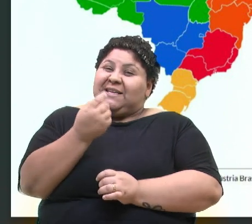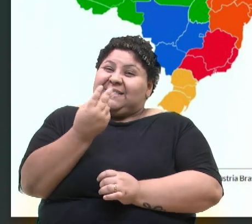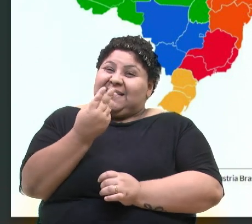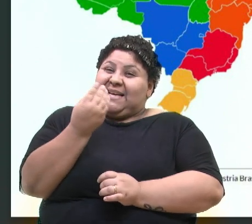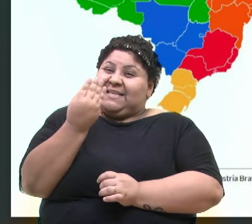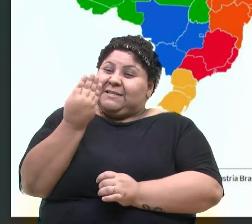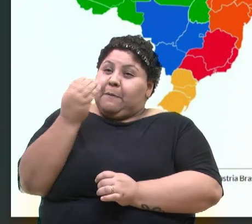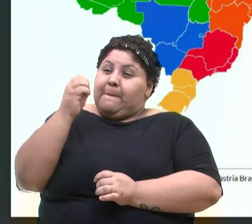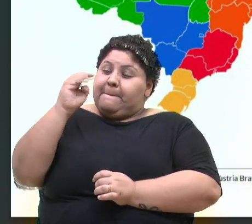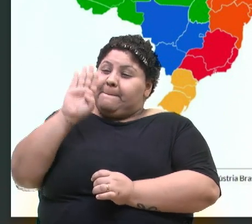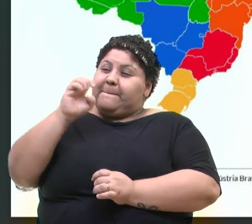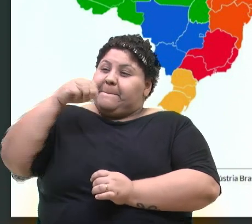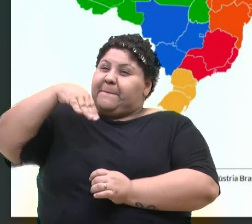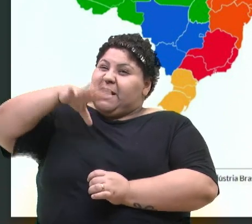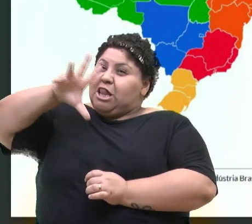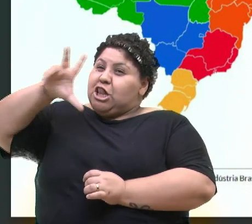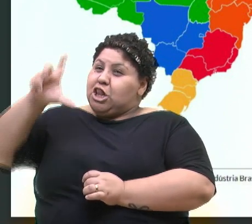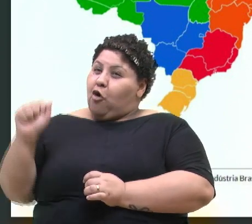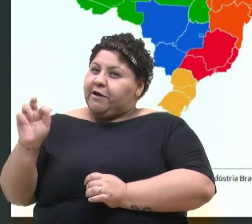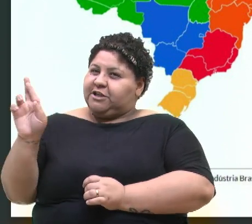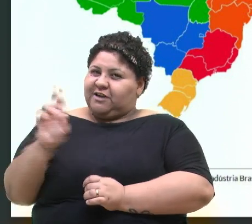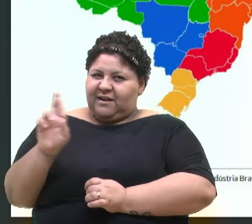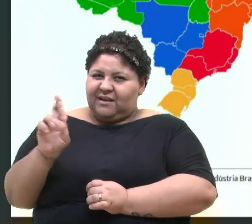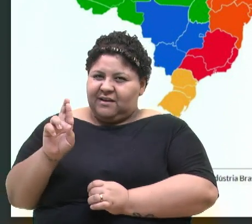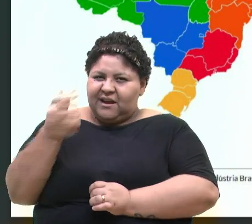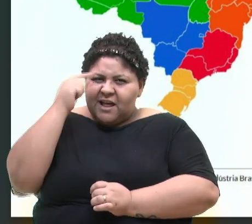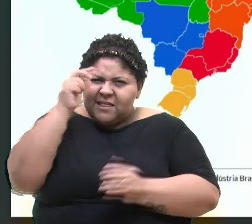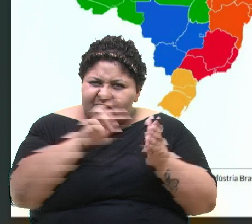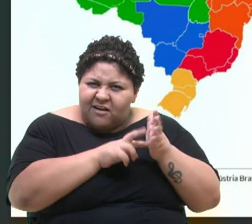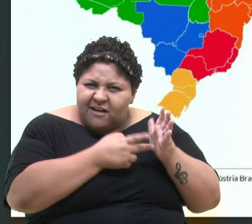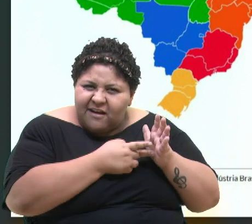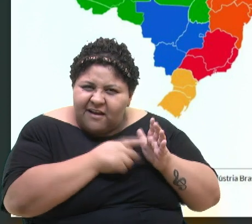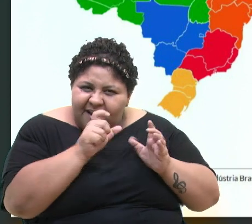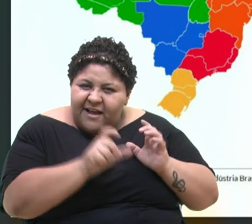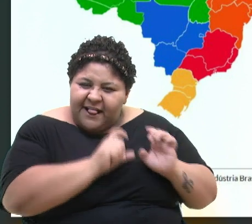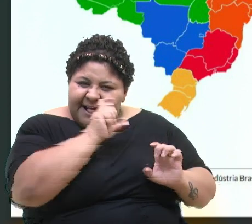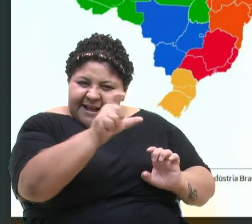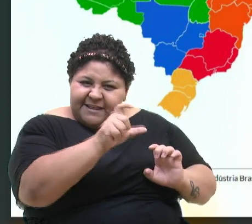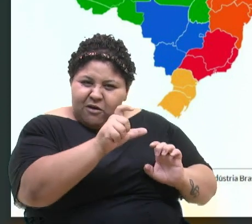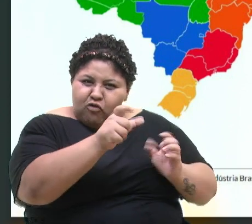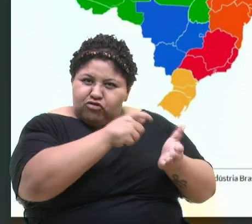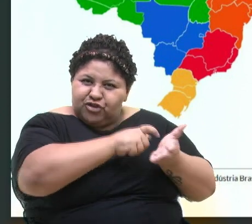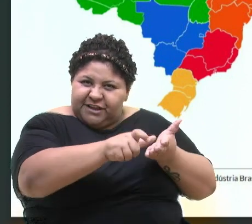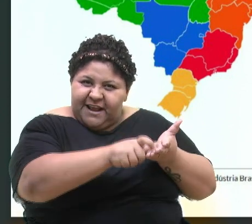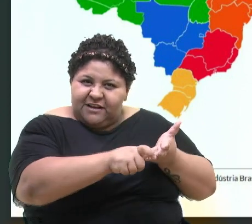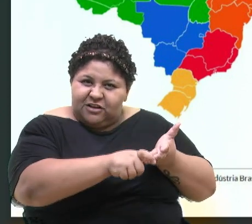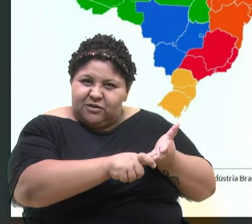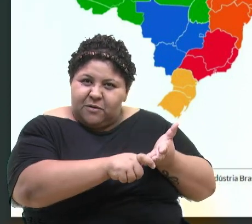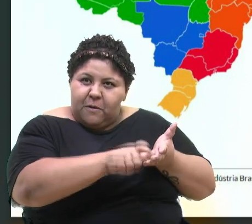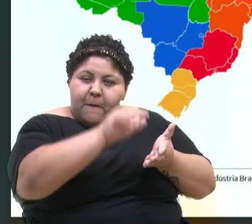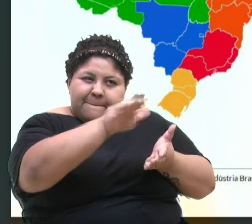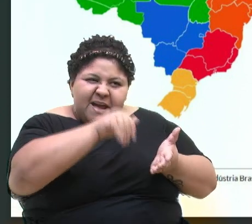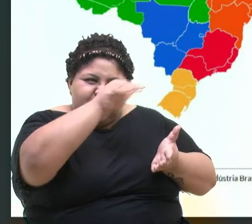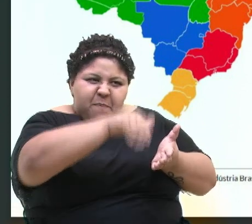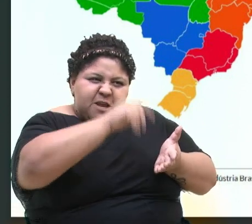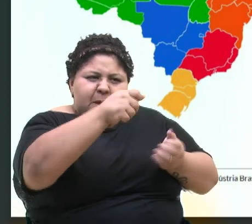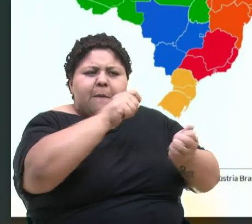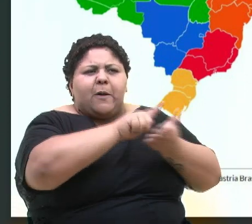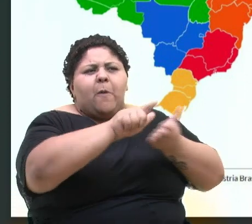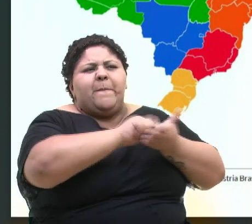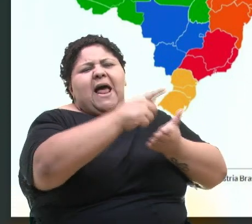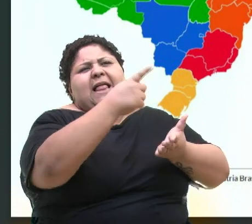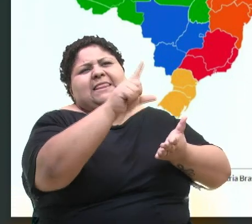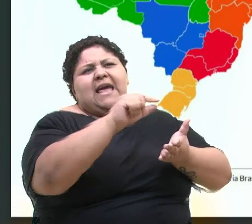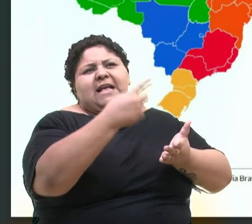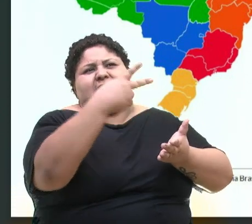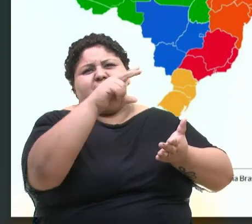têm noção do que isso significa? Aquele cartão de crédito, quando o filho enche o saco para comprar um negócio, 10 pila, pai, 20 pila para comprar